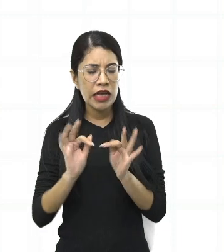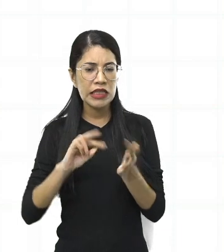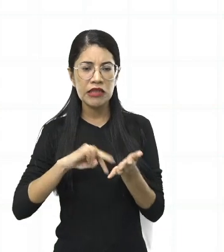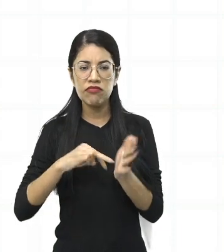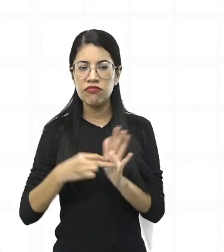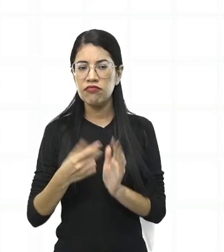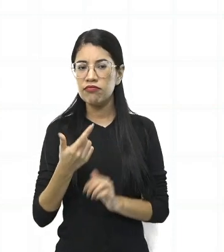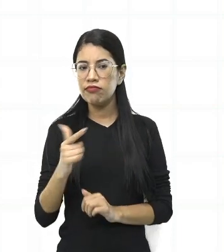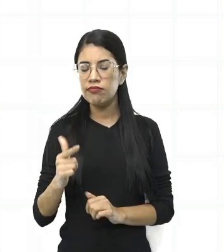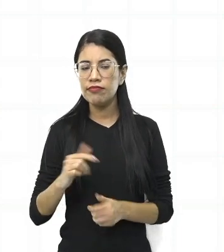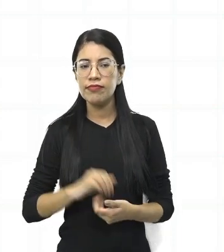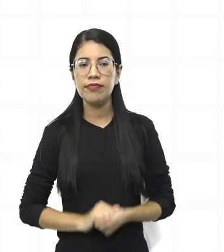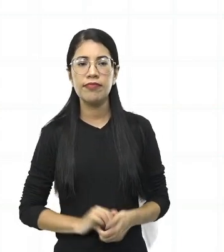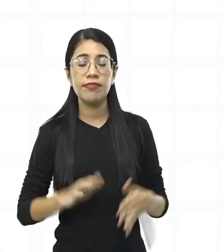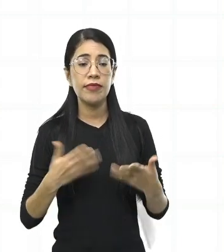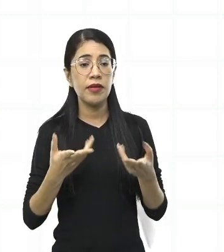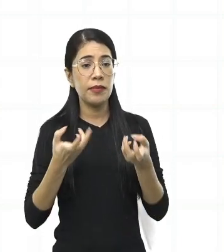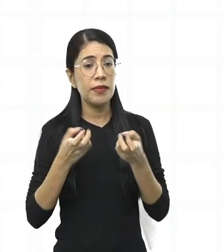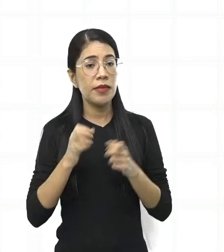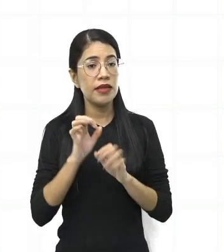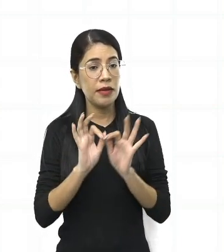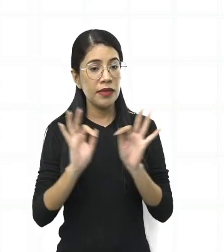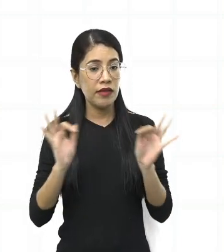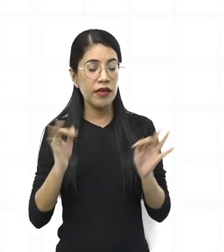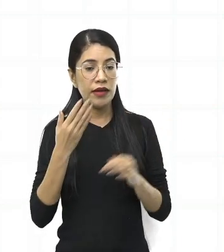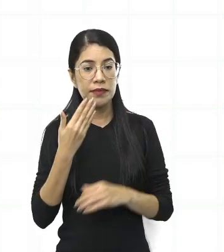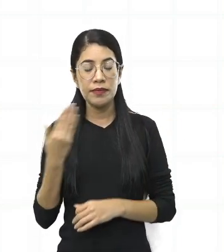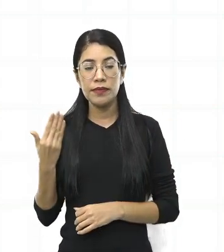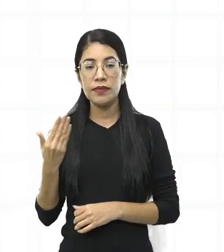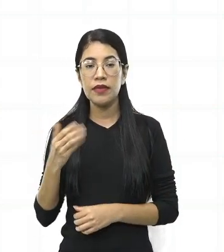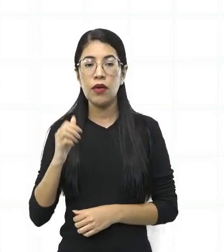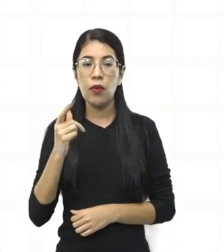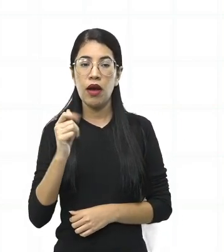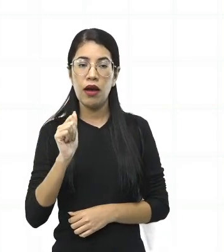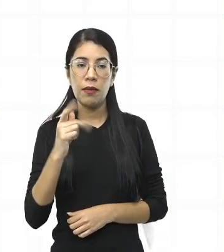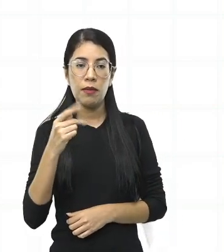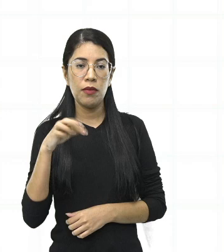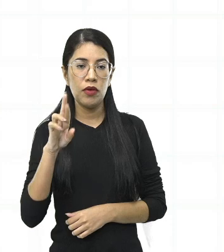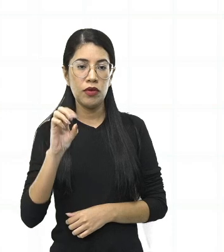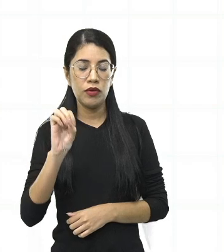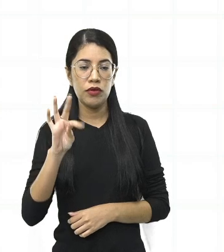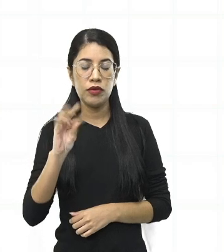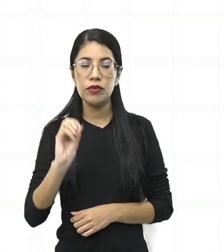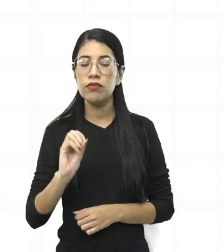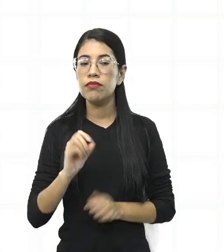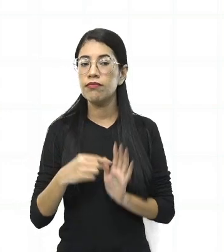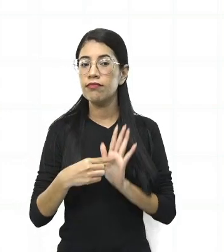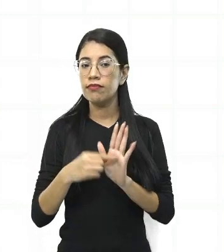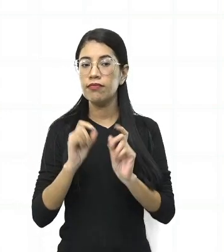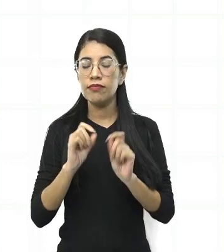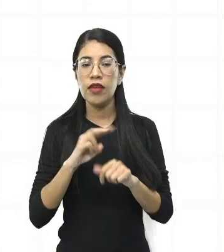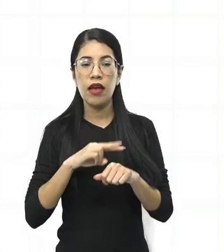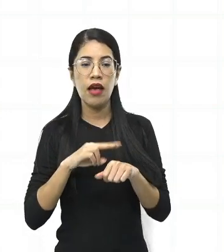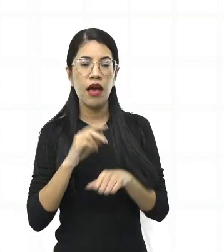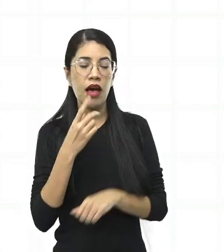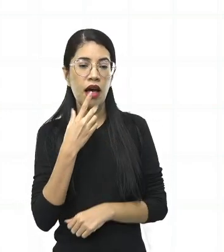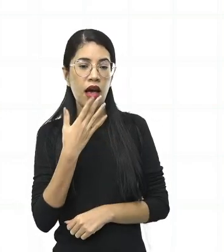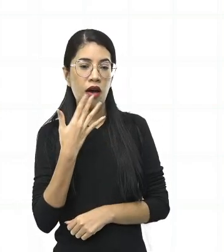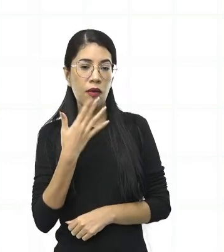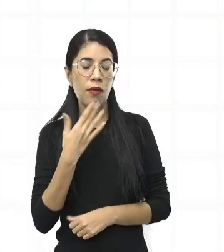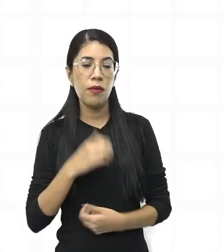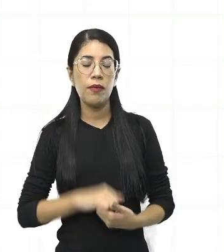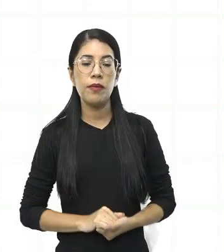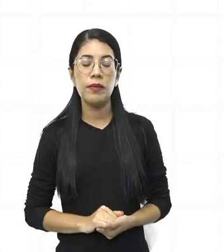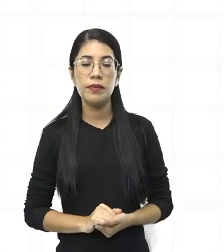sentido. Olha só aqui o nosso aposto que já está destacado. Verifiquem aqui, quem é a atrevida aí que ele